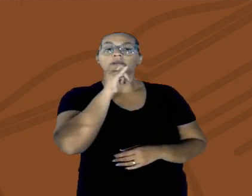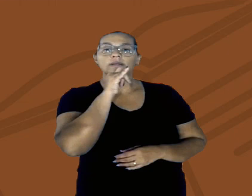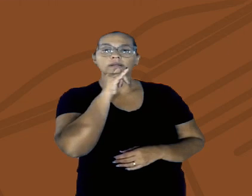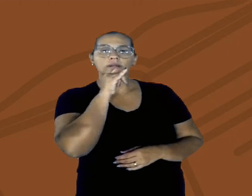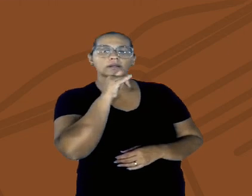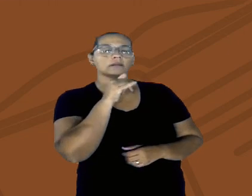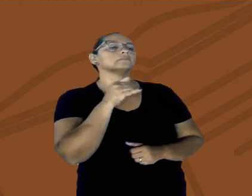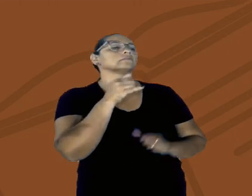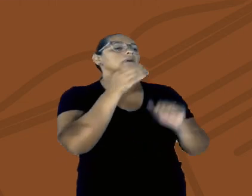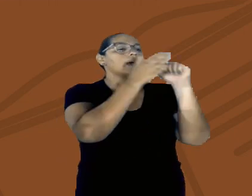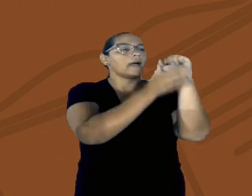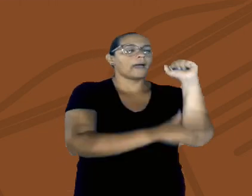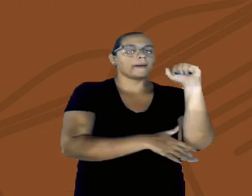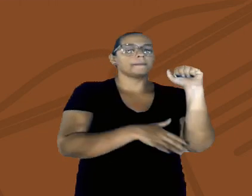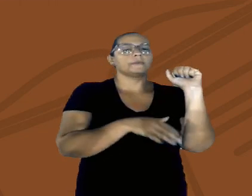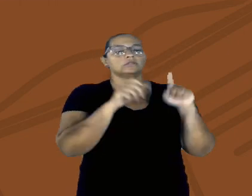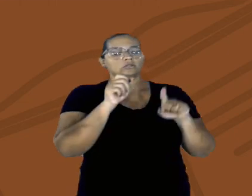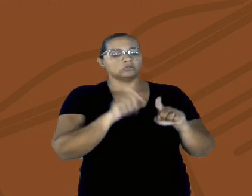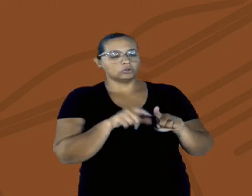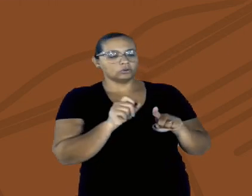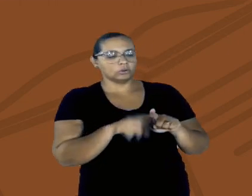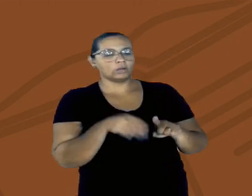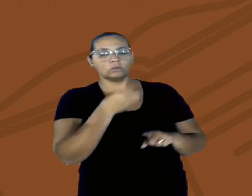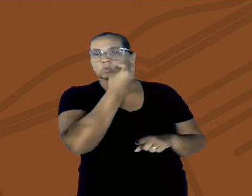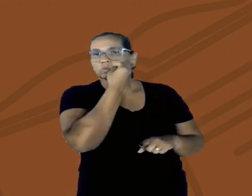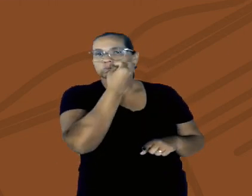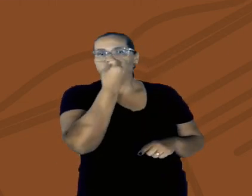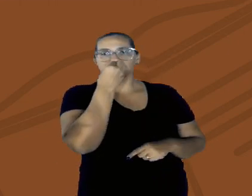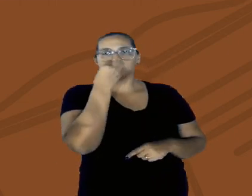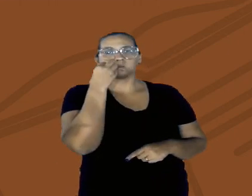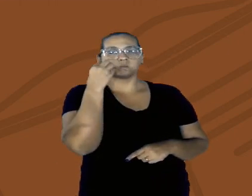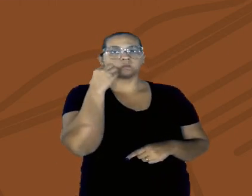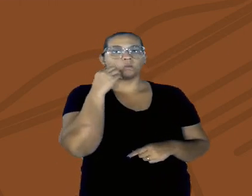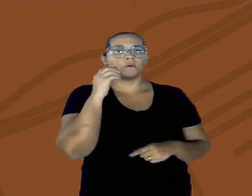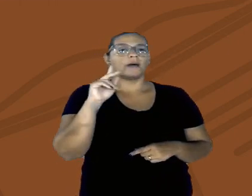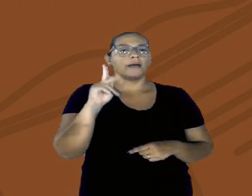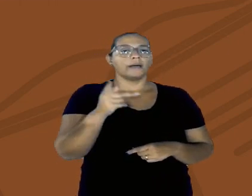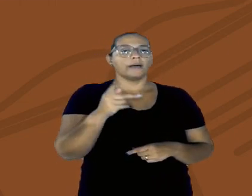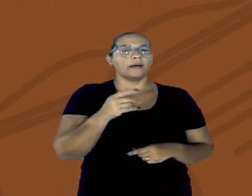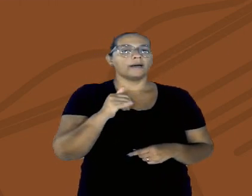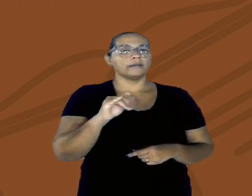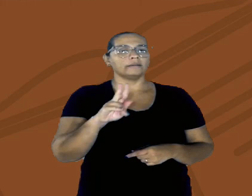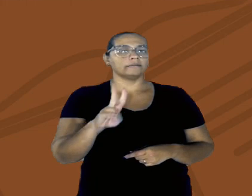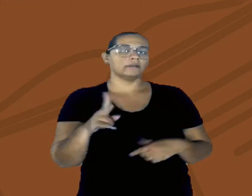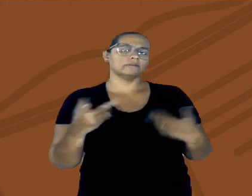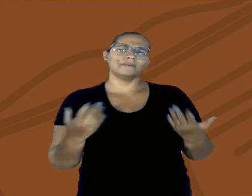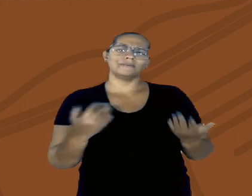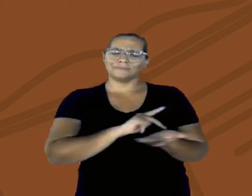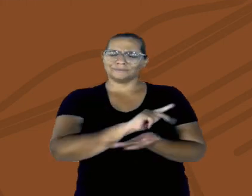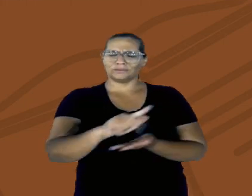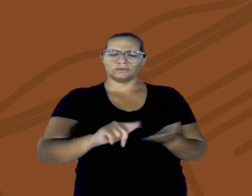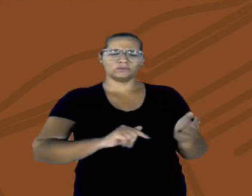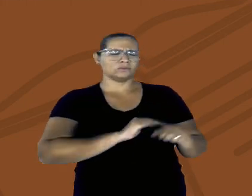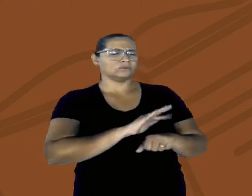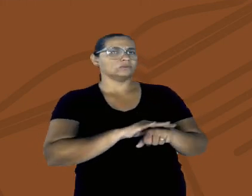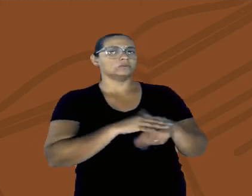herpes, sífilis, gonorreia, AIDS, dentre outras. Muito bem, professor.